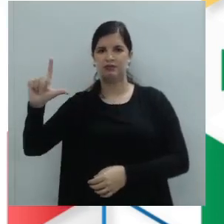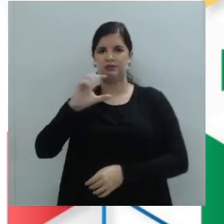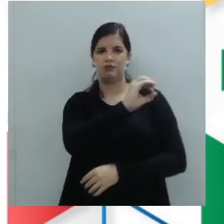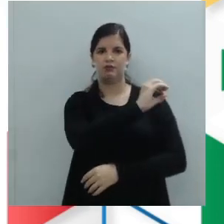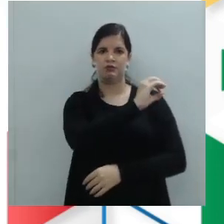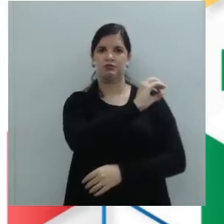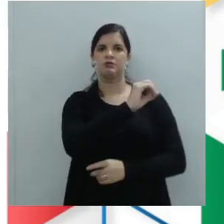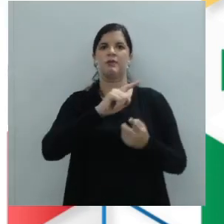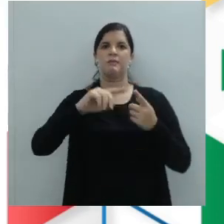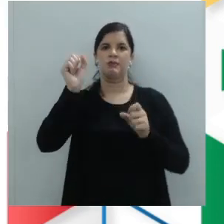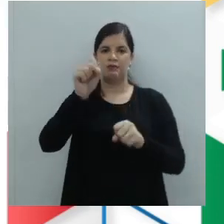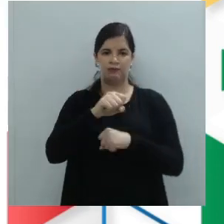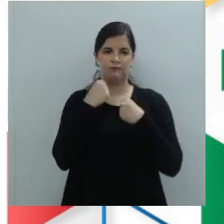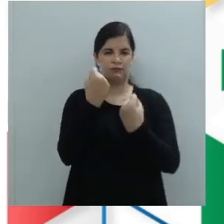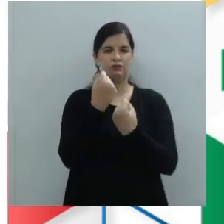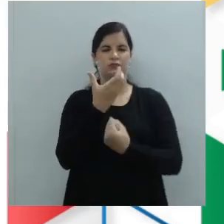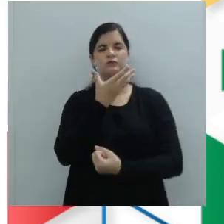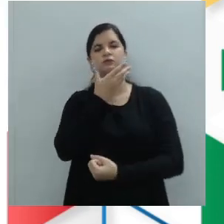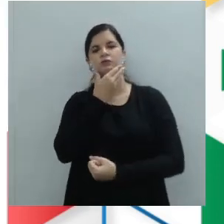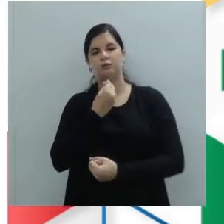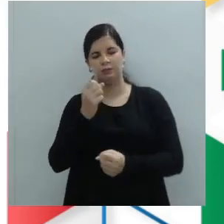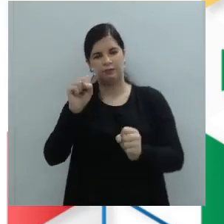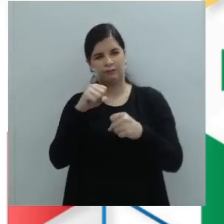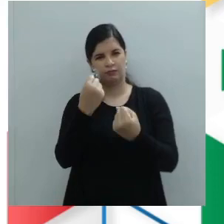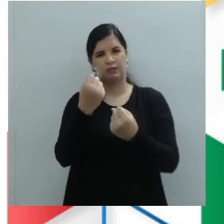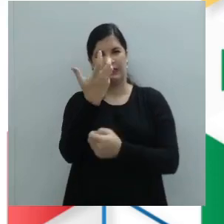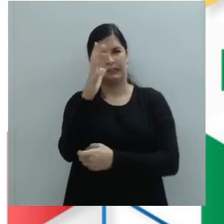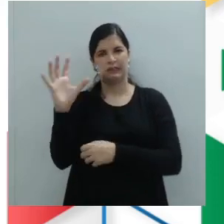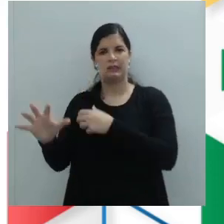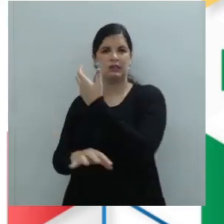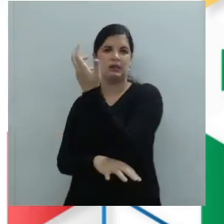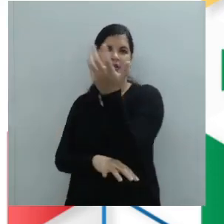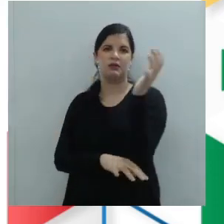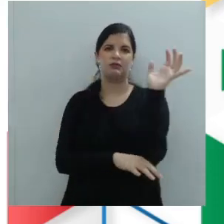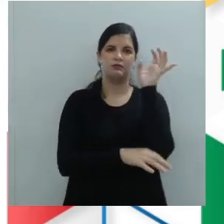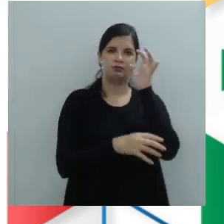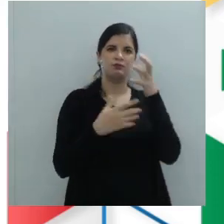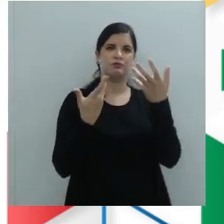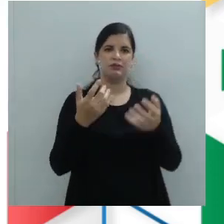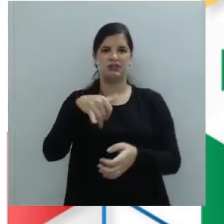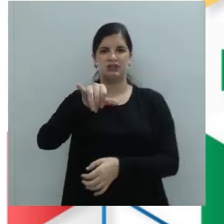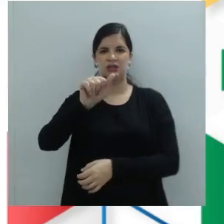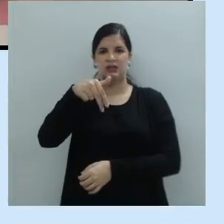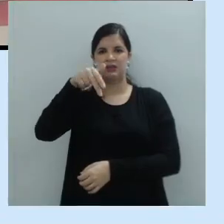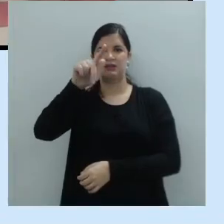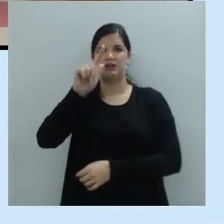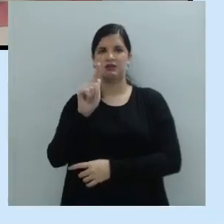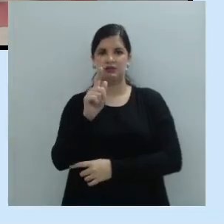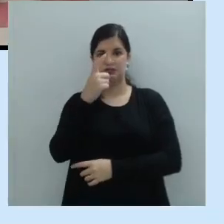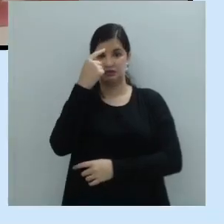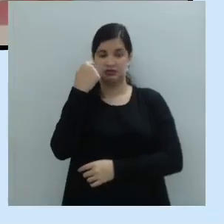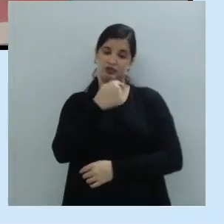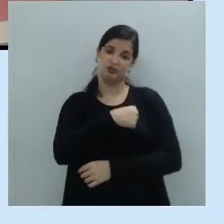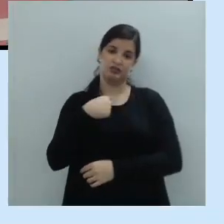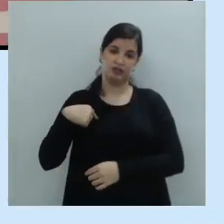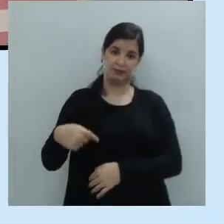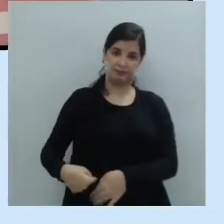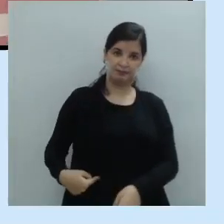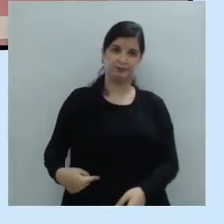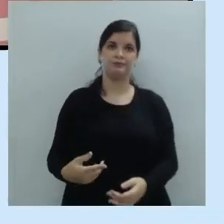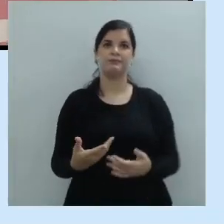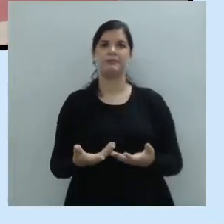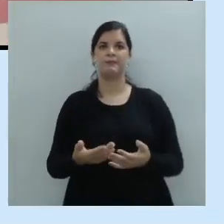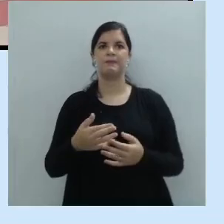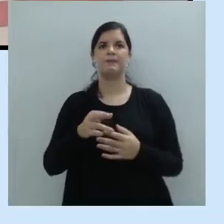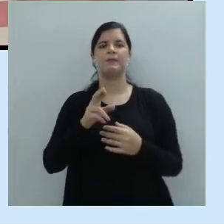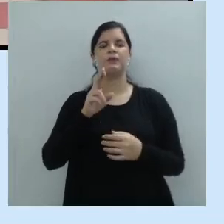das forças masculinas da natureza, equivalendo ao Yang da filosofia chinesa. A rosa, por